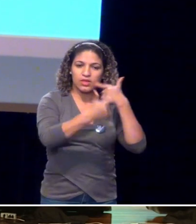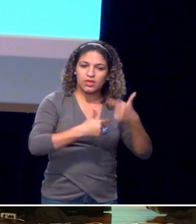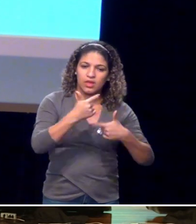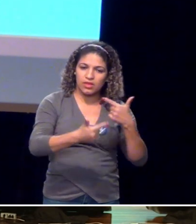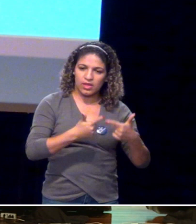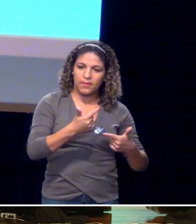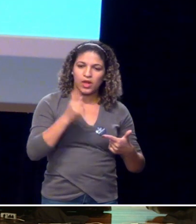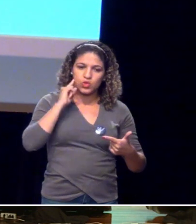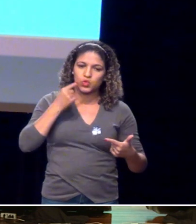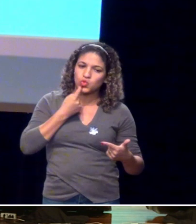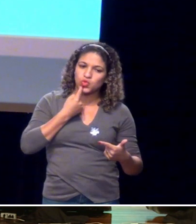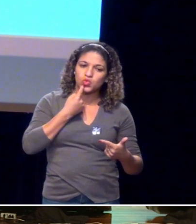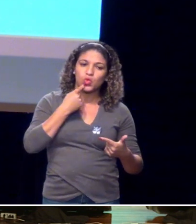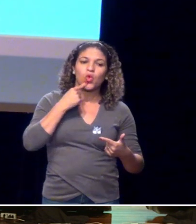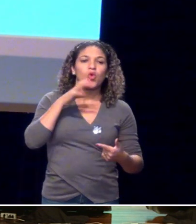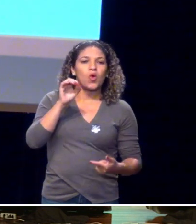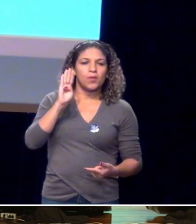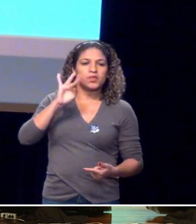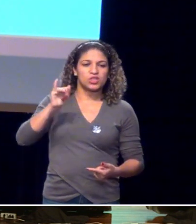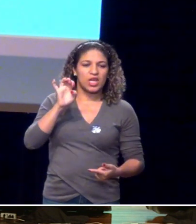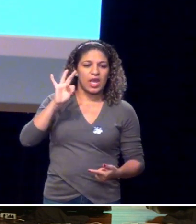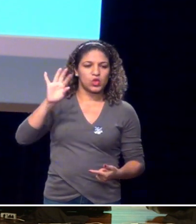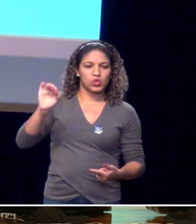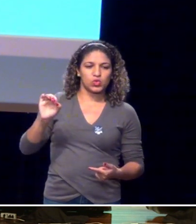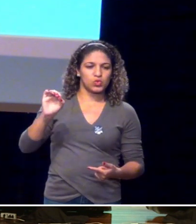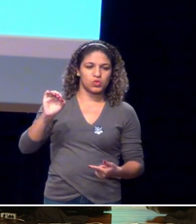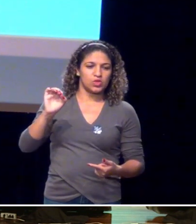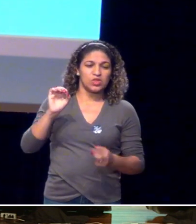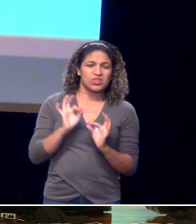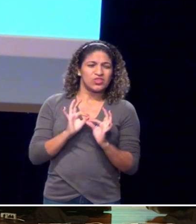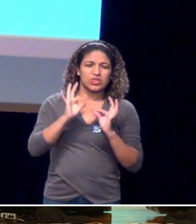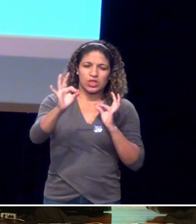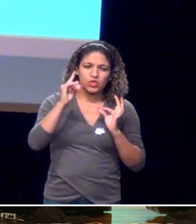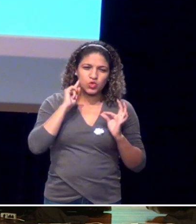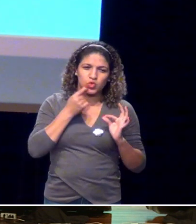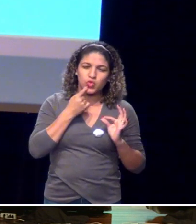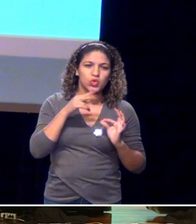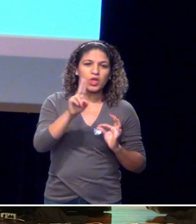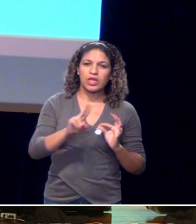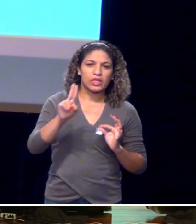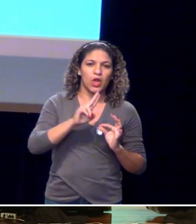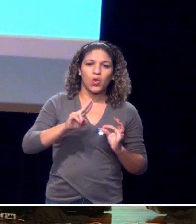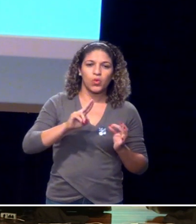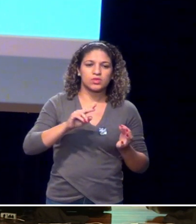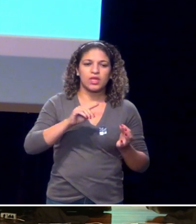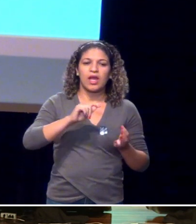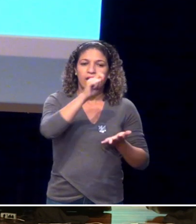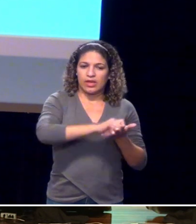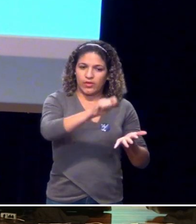surdo como objeto, distante do uso, uma coisa objetivada que não permite o uso da linguagem